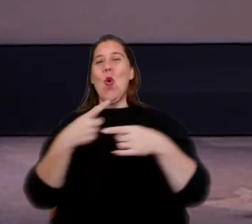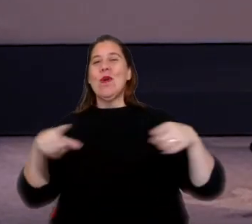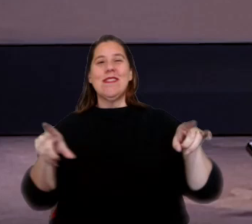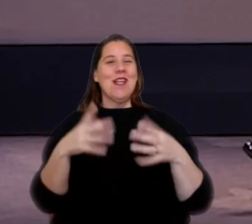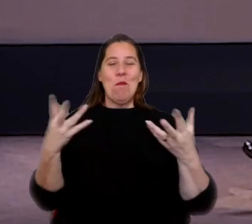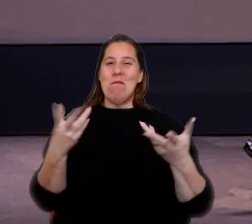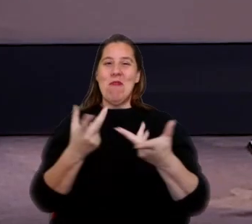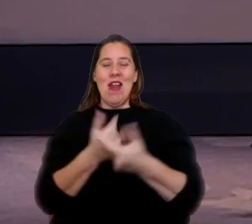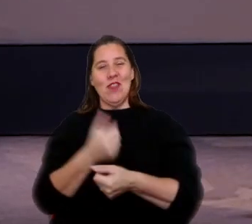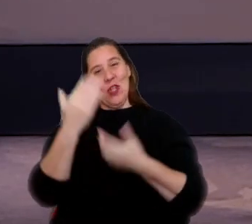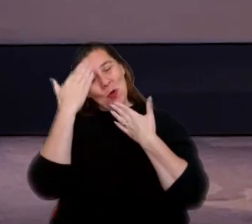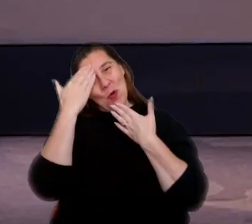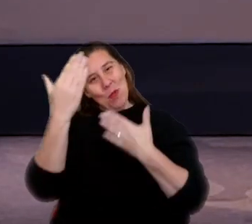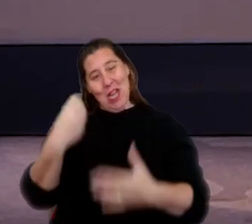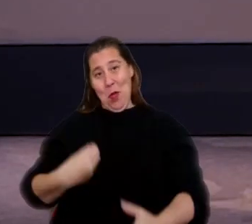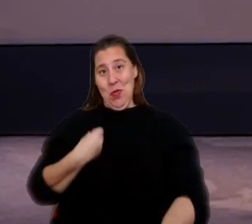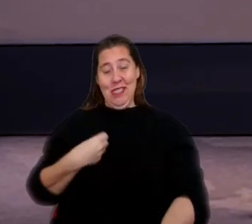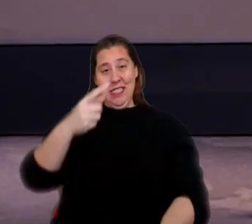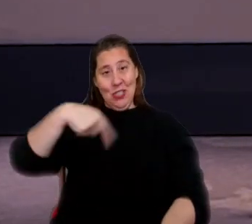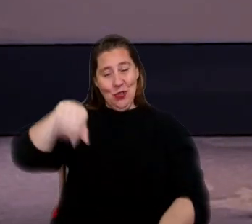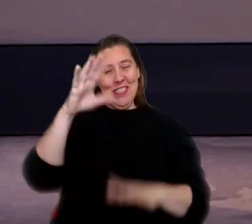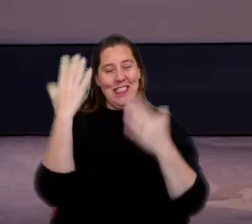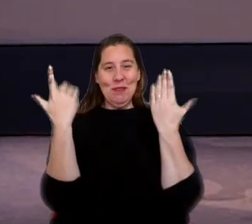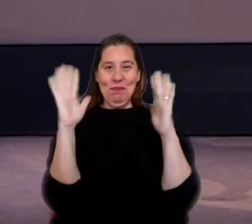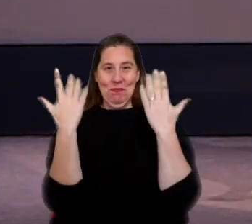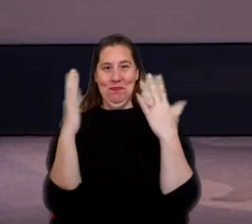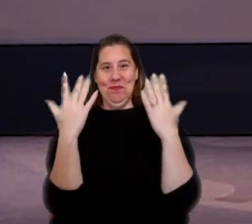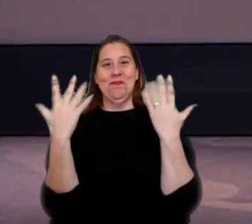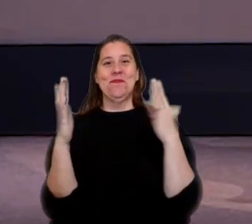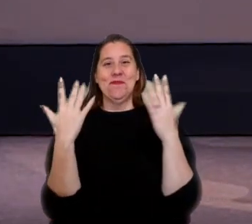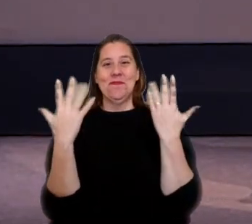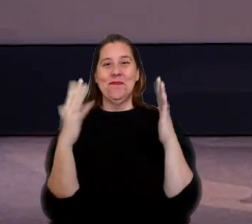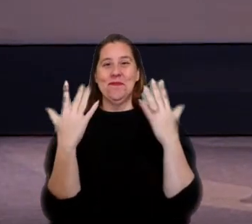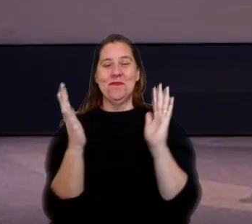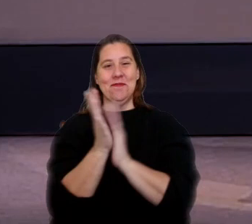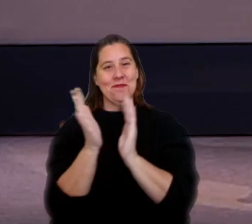assim, tocando uma música sensacional. Muito obrigada pela presença de vocês. Aplausos.